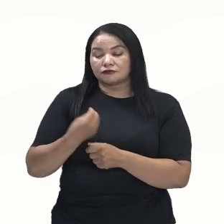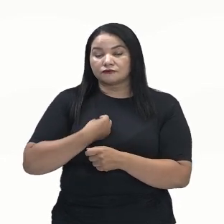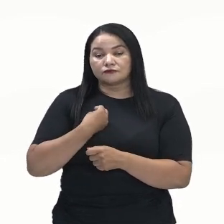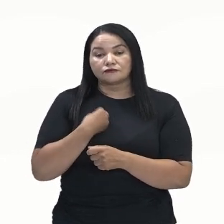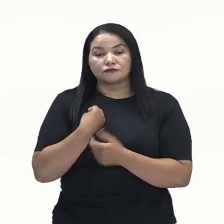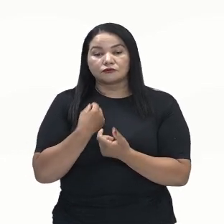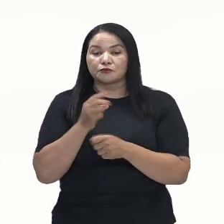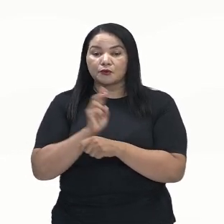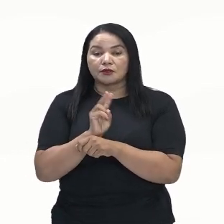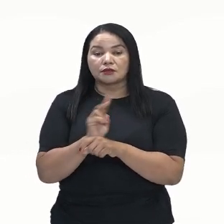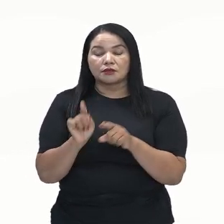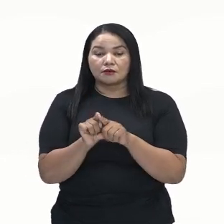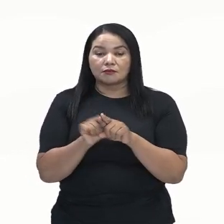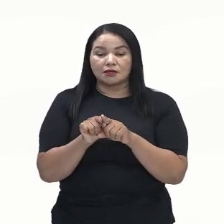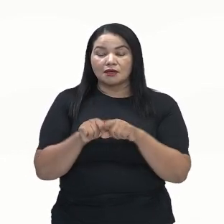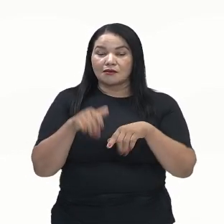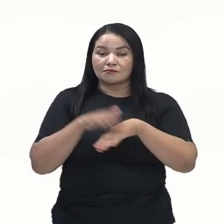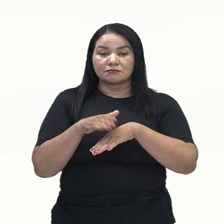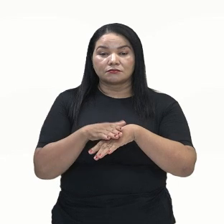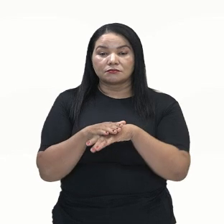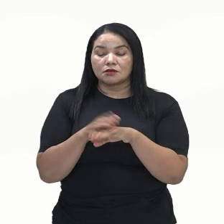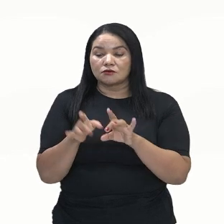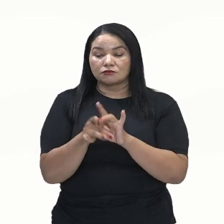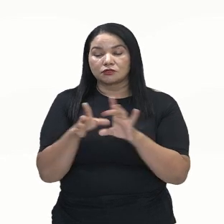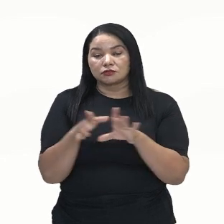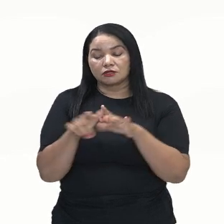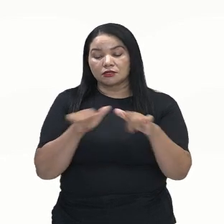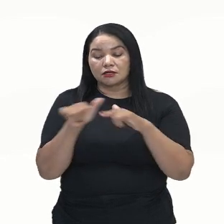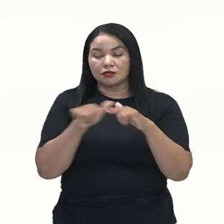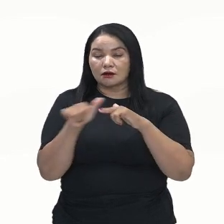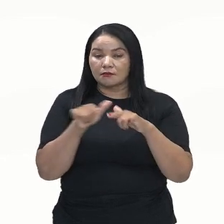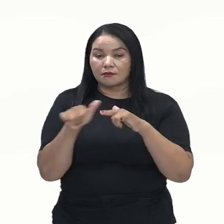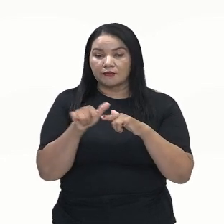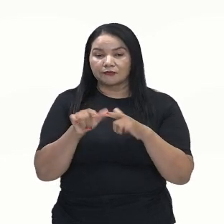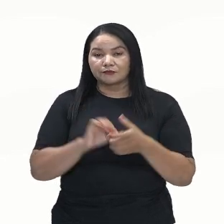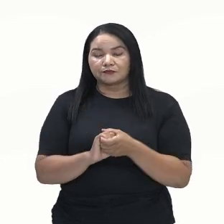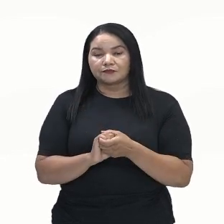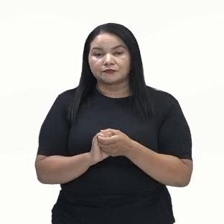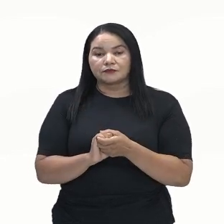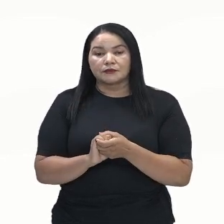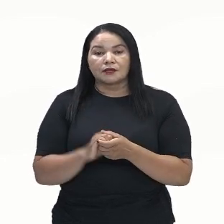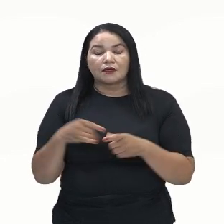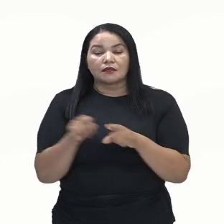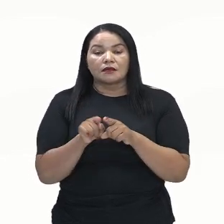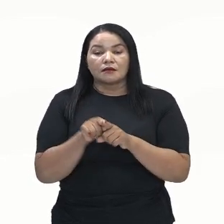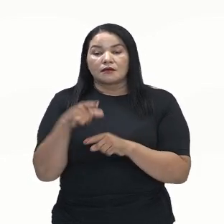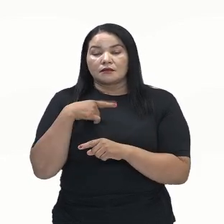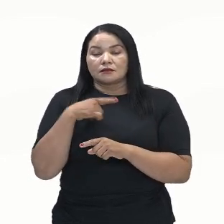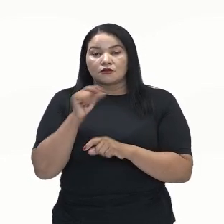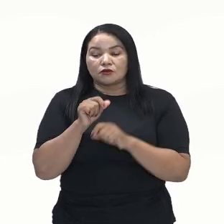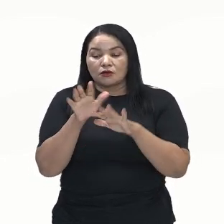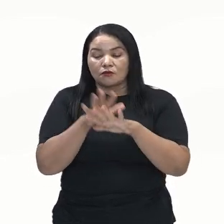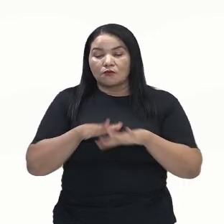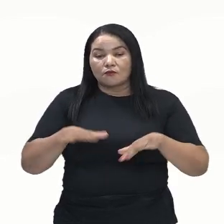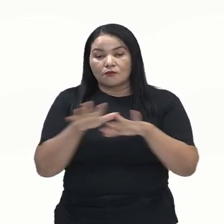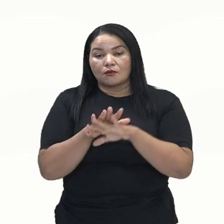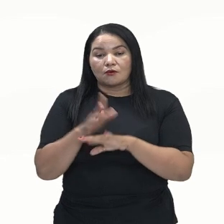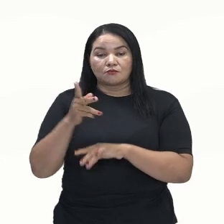gerar aí uma grande mão de obra disponível. Além disso, ela possuía um ambiente